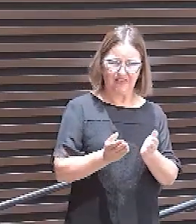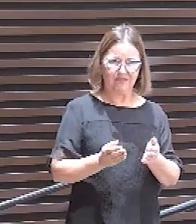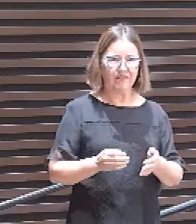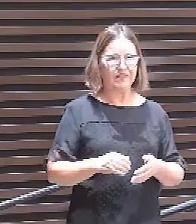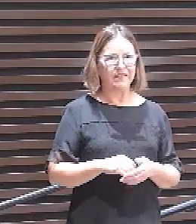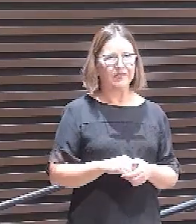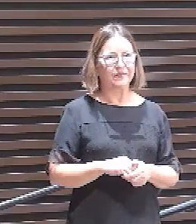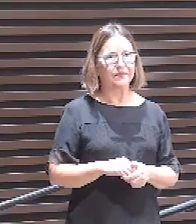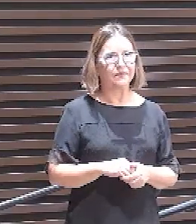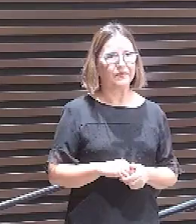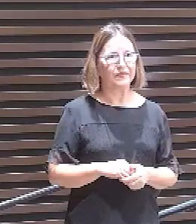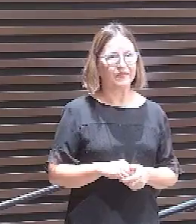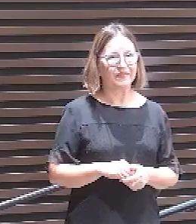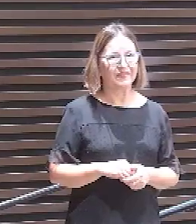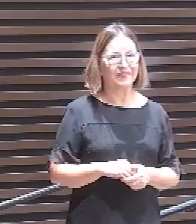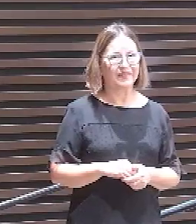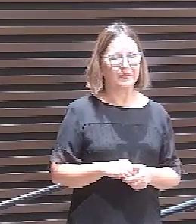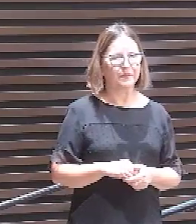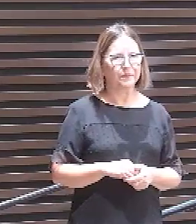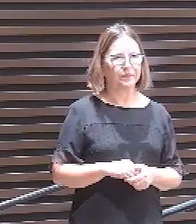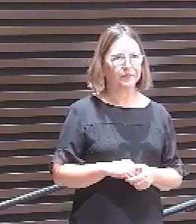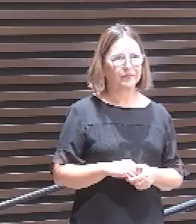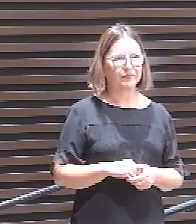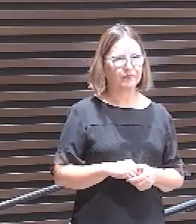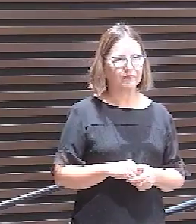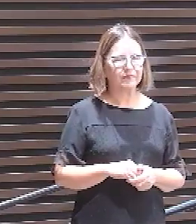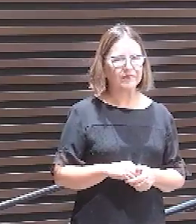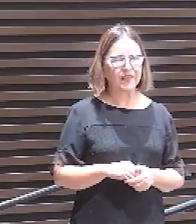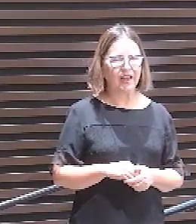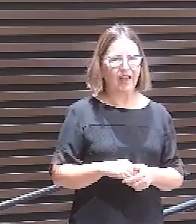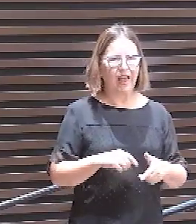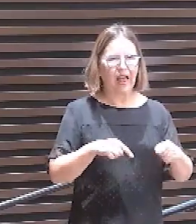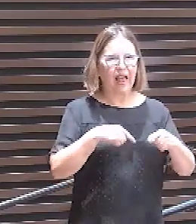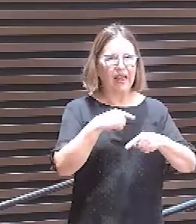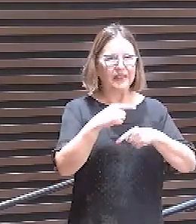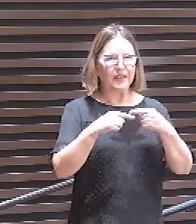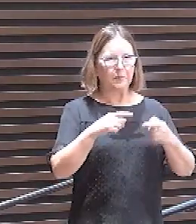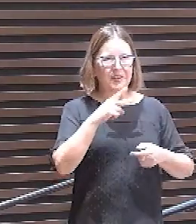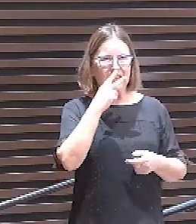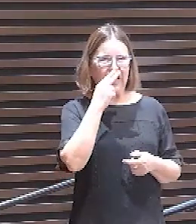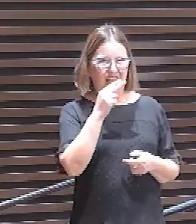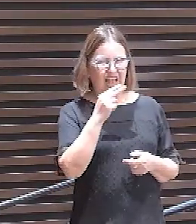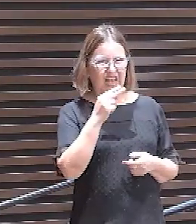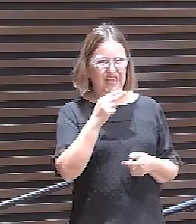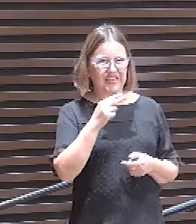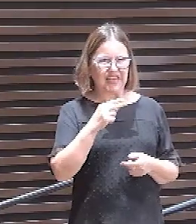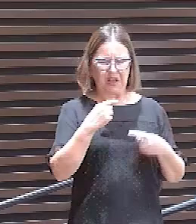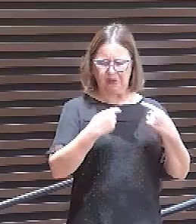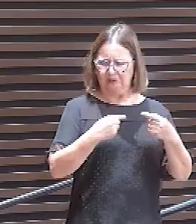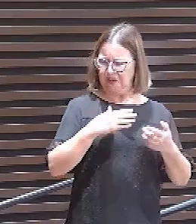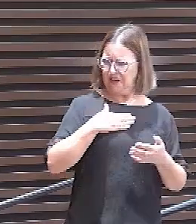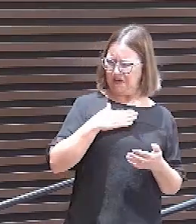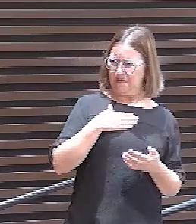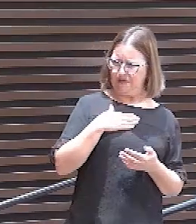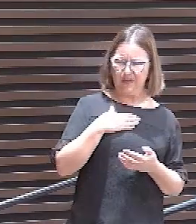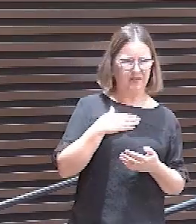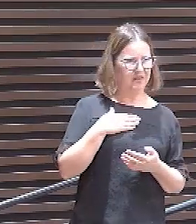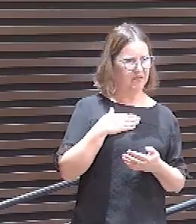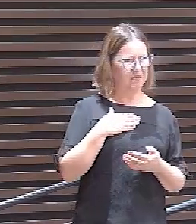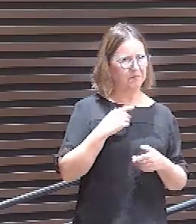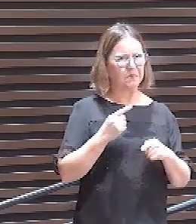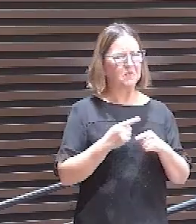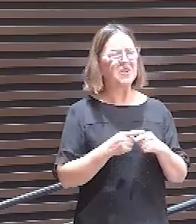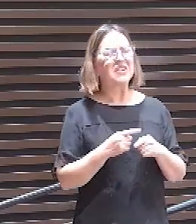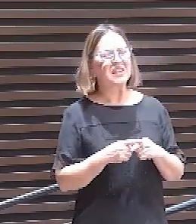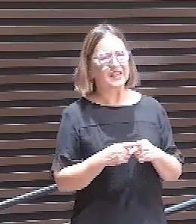Depois a gente fica todo cheio de melindres. Me ofendeu. Ofendeu quem? Você não morreu não, criatura? Ofendeu